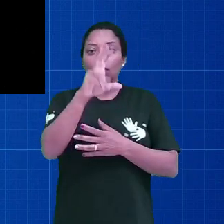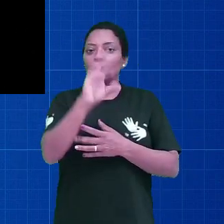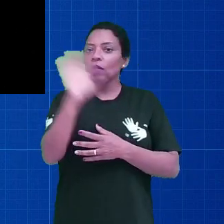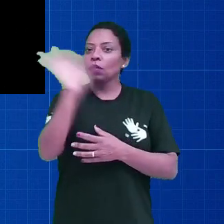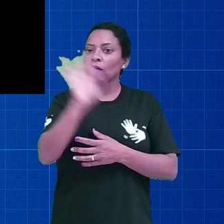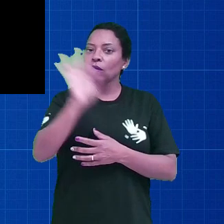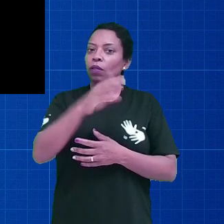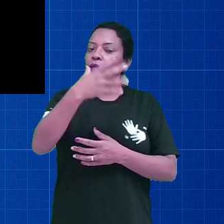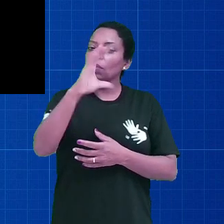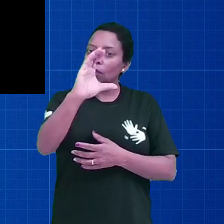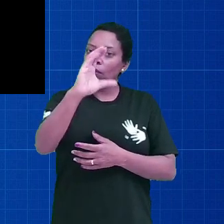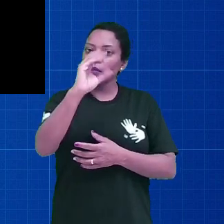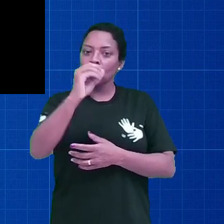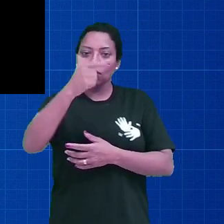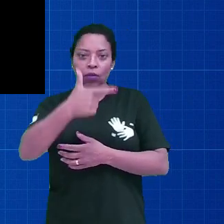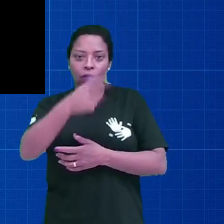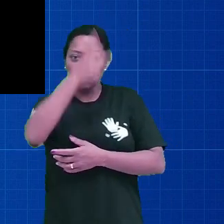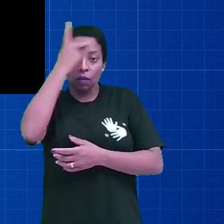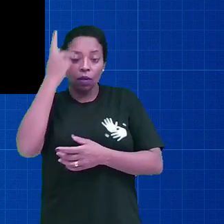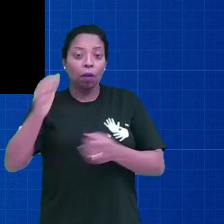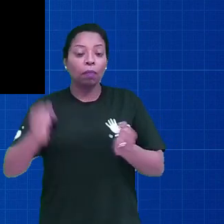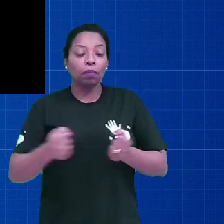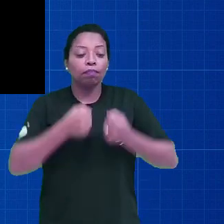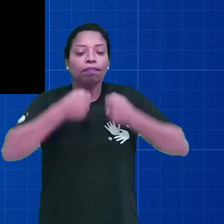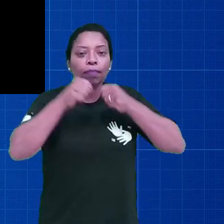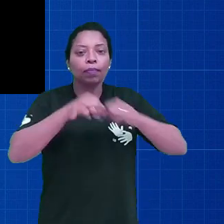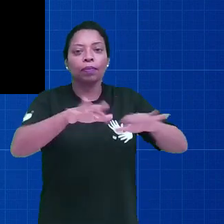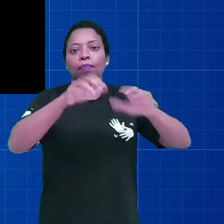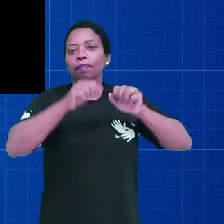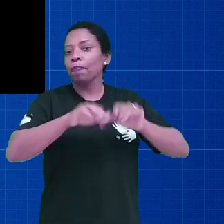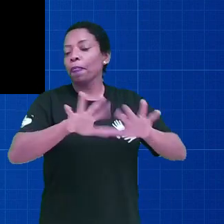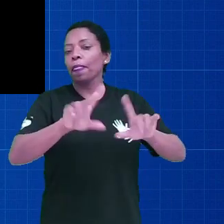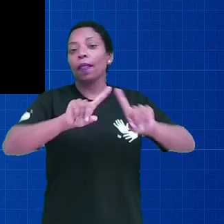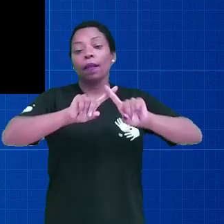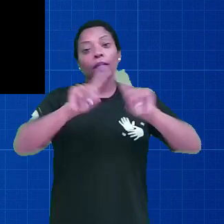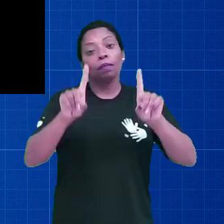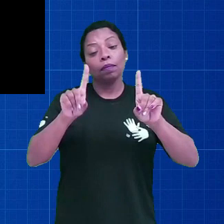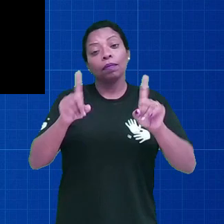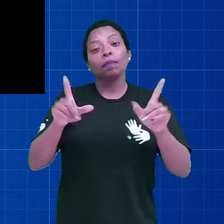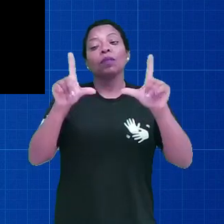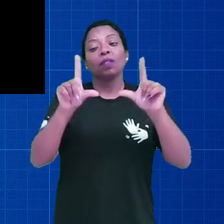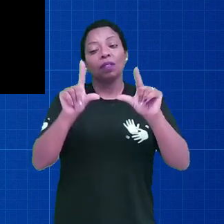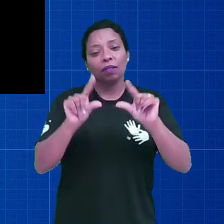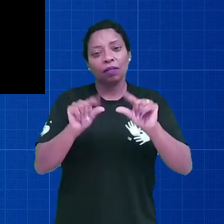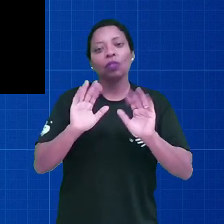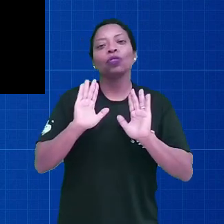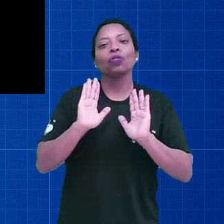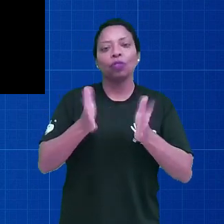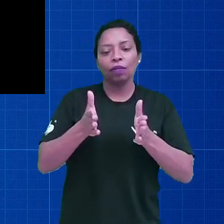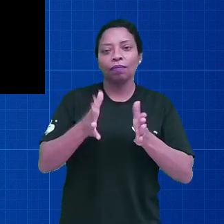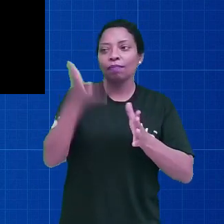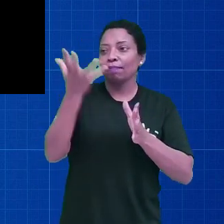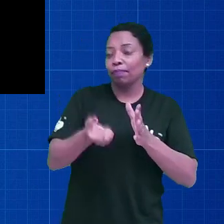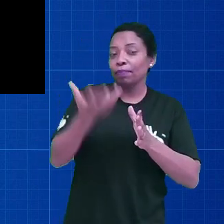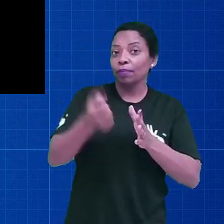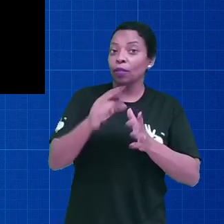humanas. Só que essa capacidade do oceano em absorver CO2 tem reduzido ao longo do ano. Bom, isso é uma preocupação